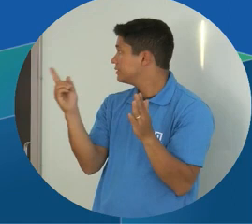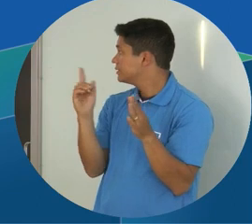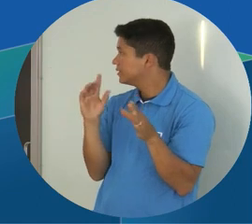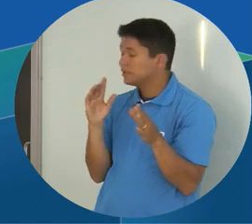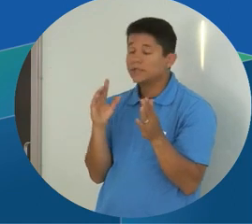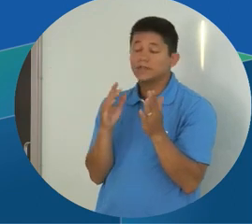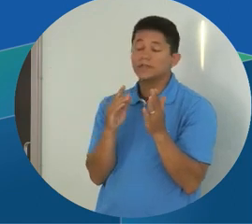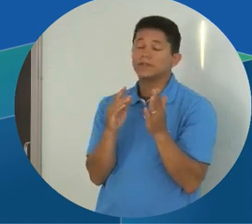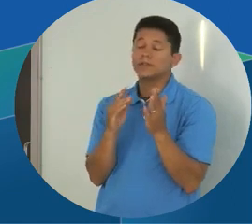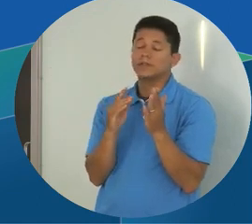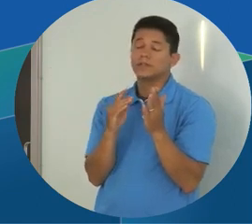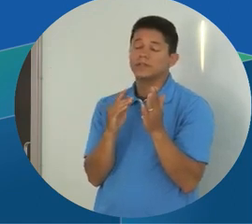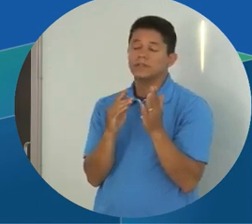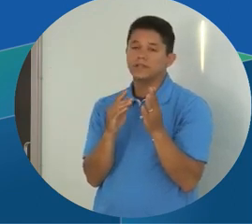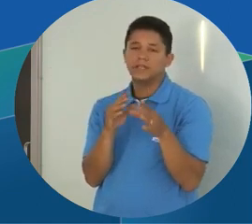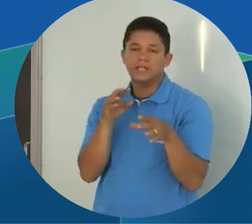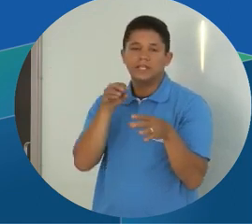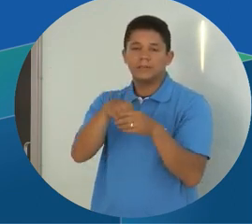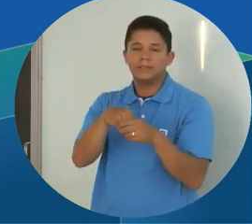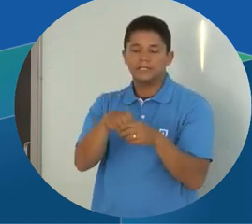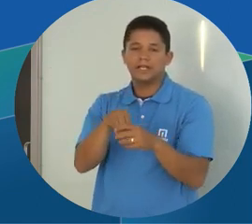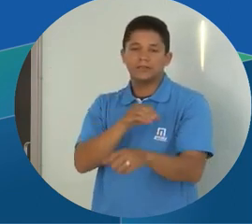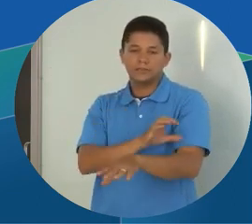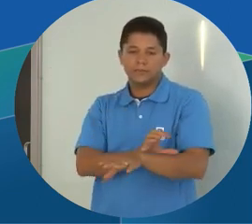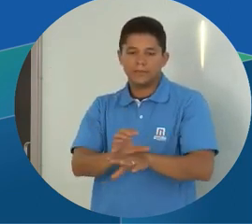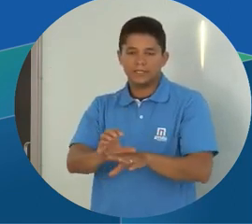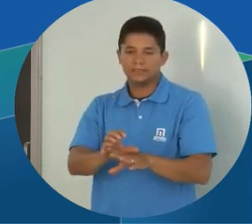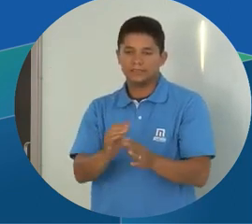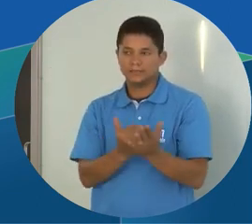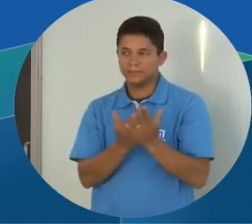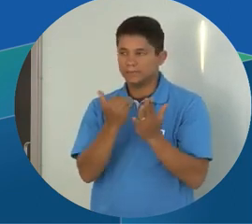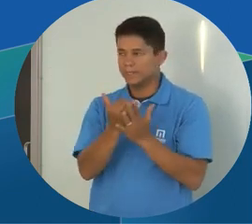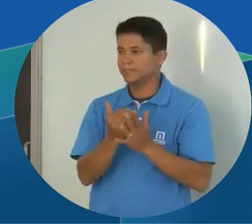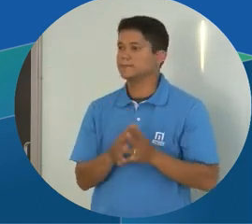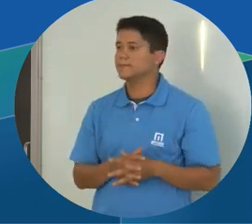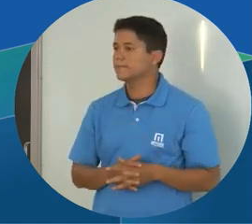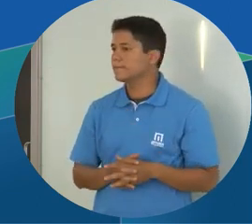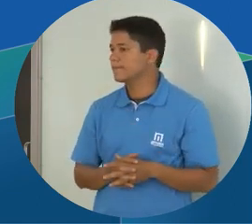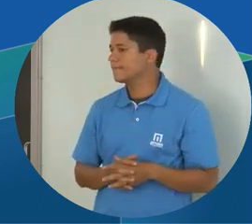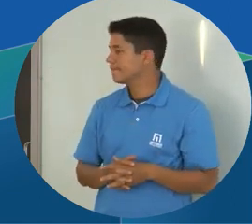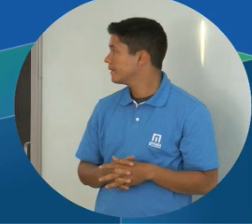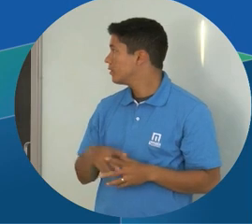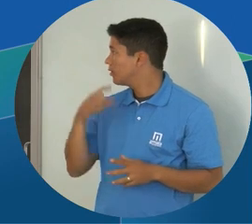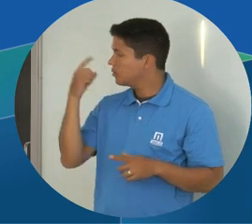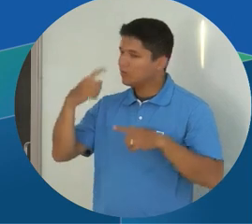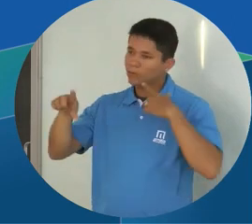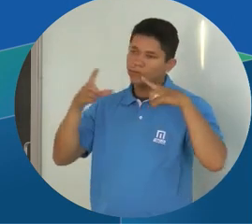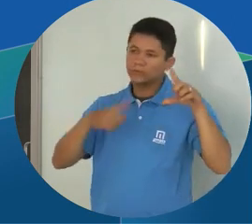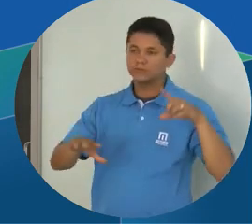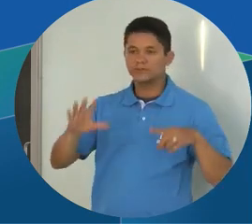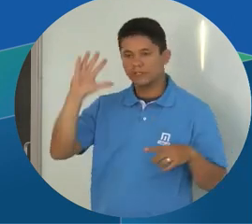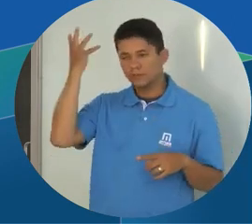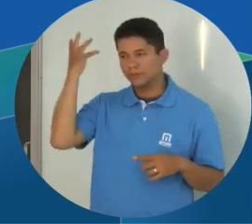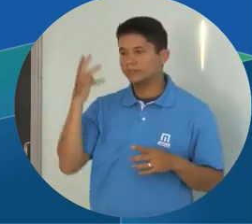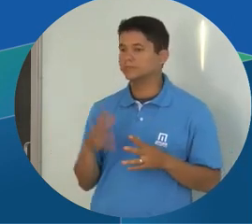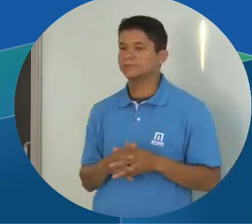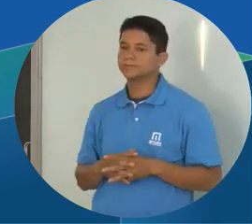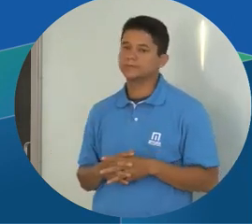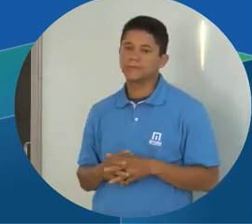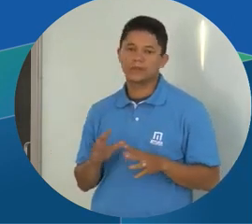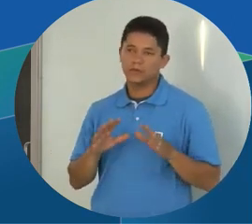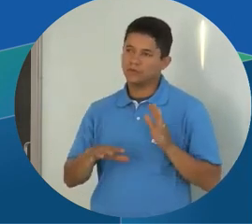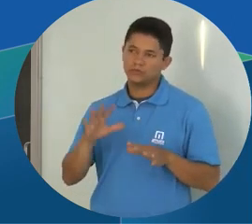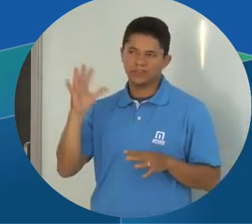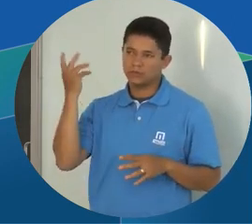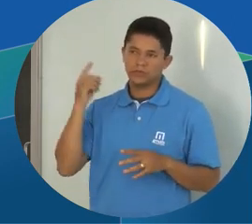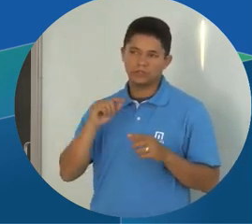implantado com aumento de massa, por uma série de outros fatores que